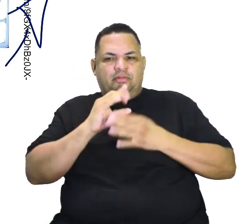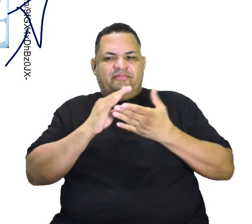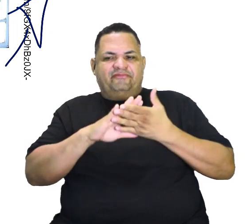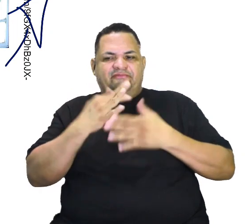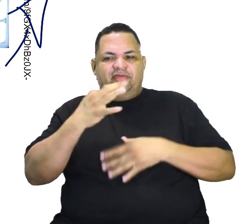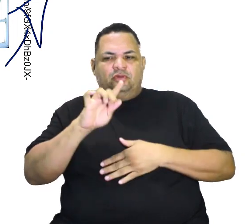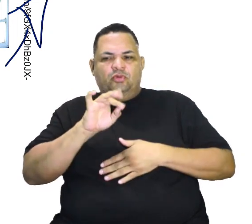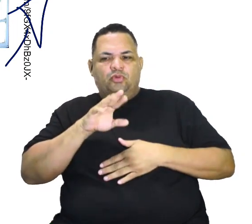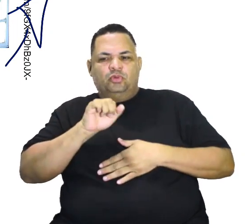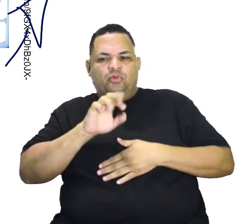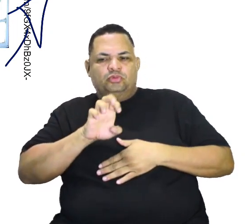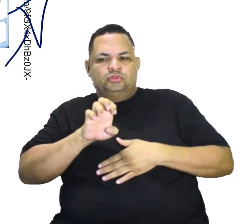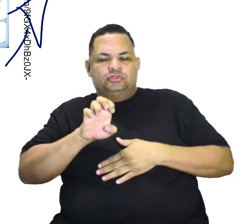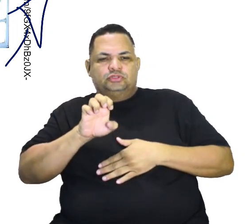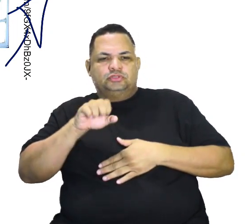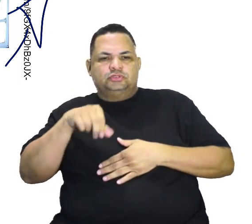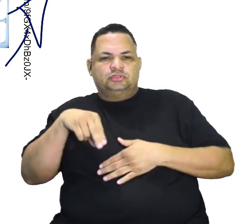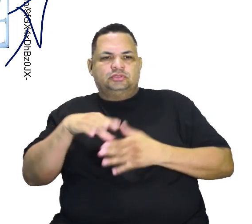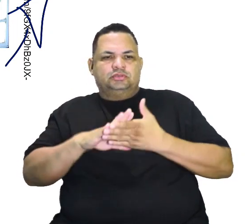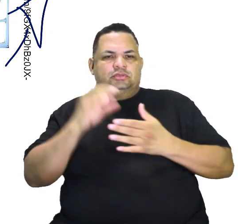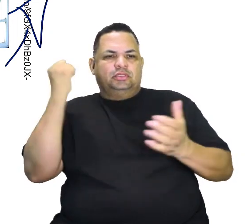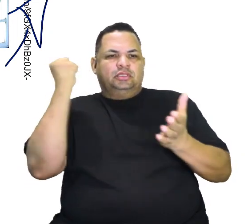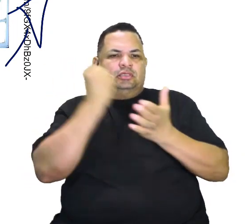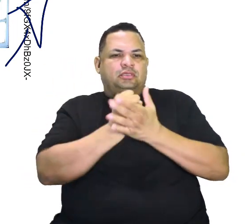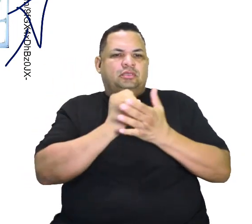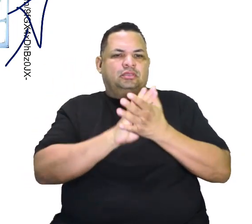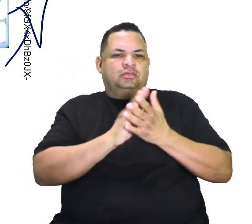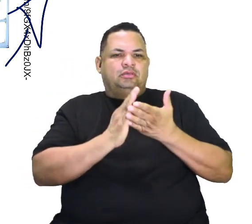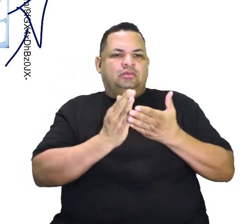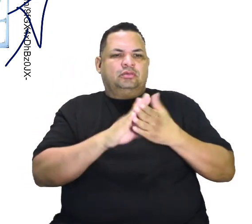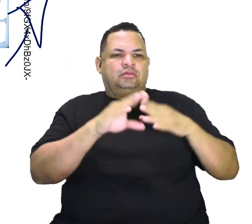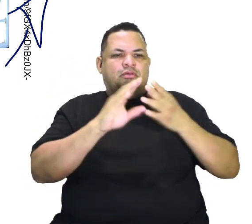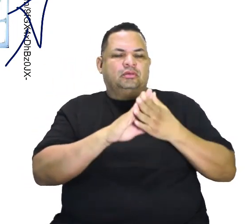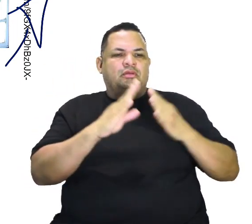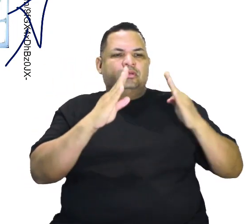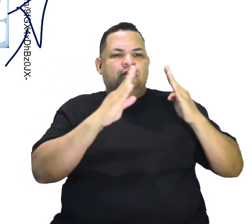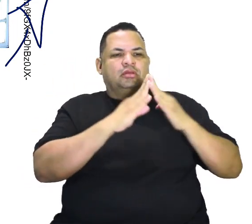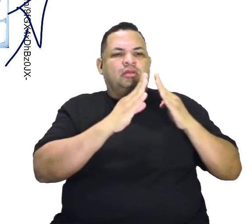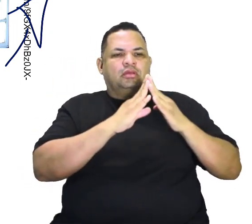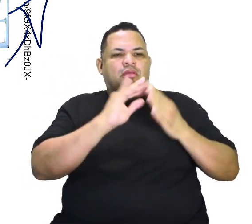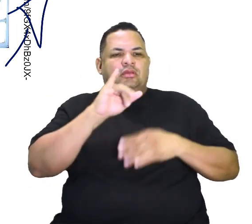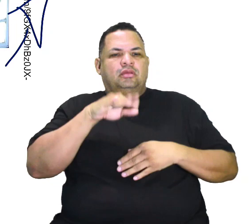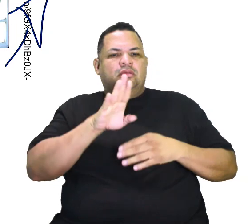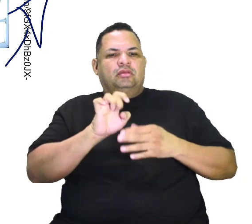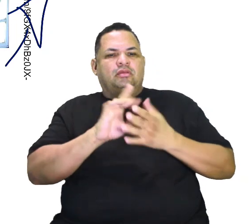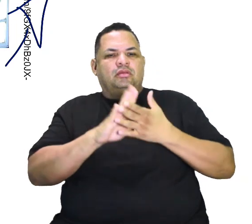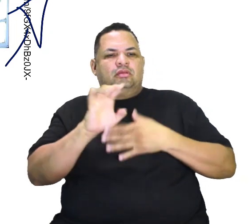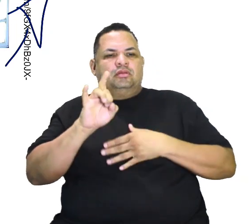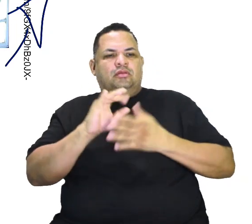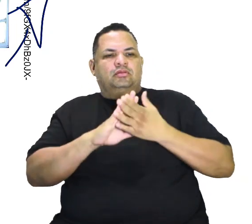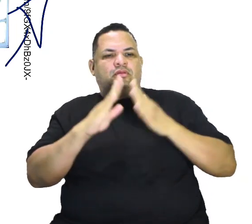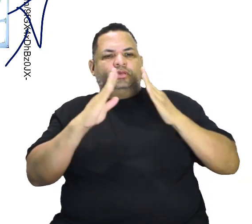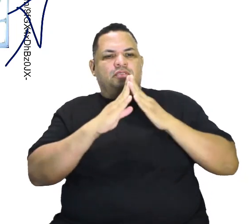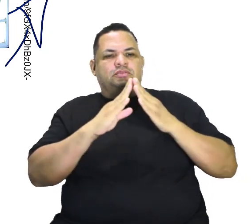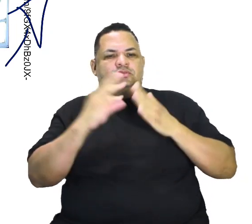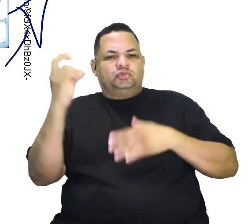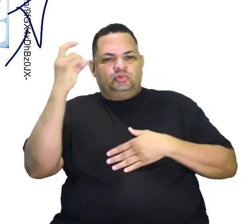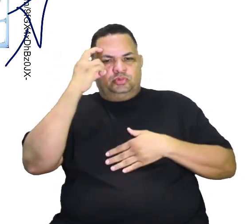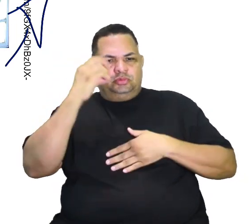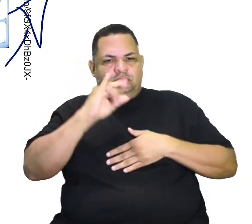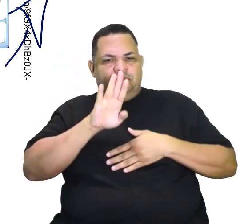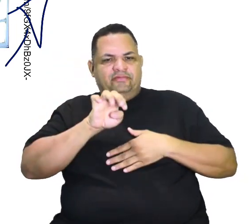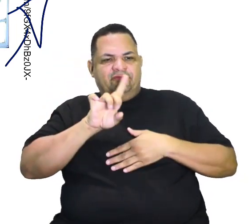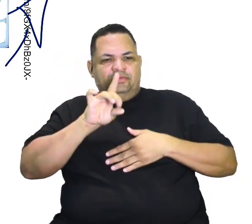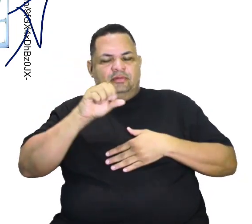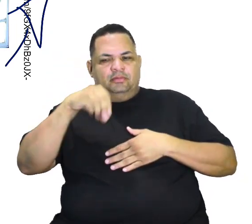de ferrugem. Em 2016, ela inaugurou a Galeria de Arte Afonso Ligório, da